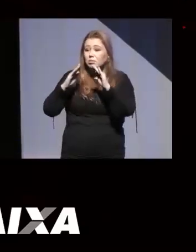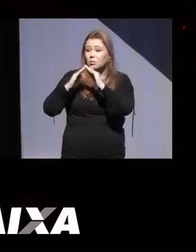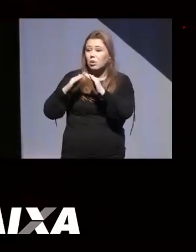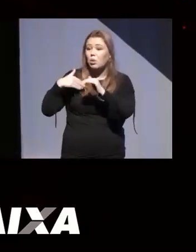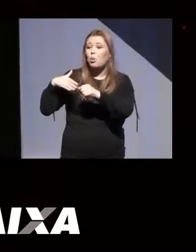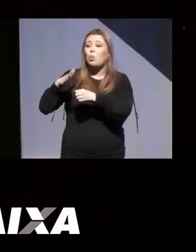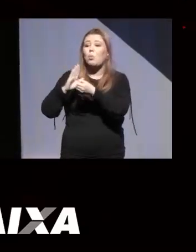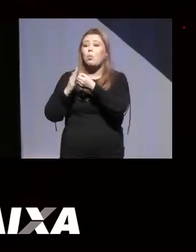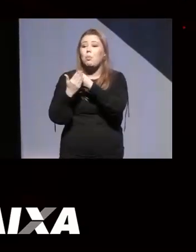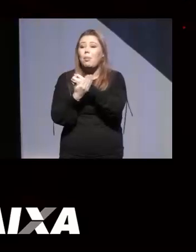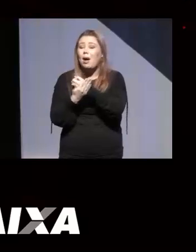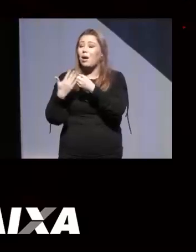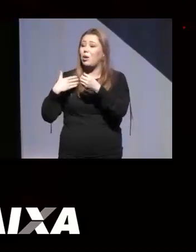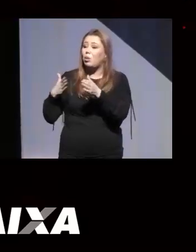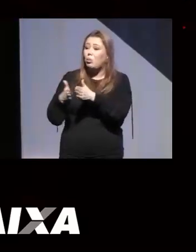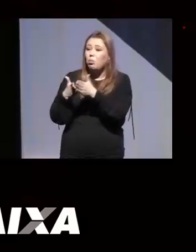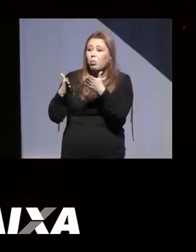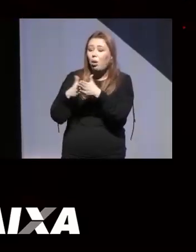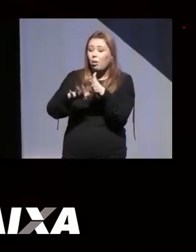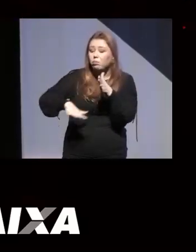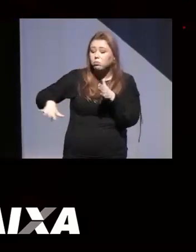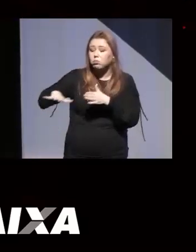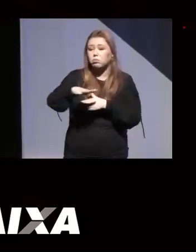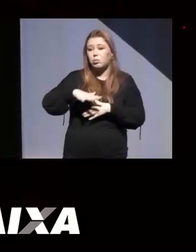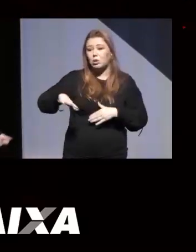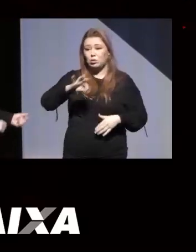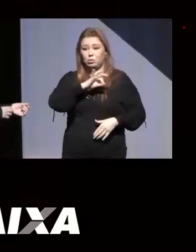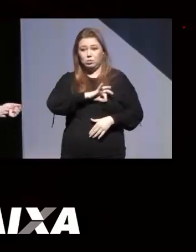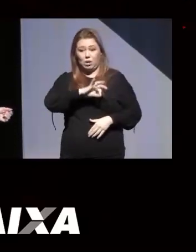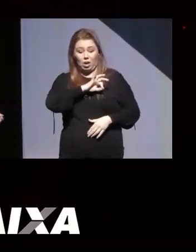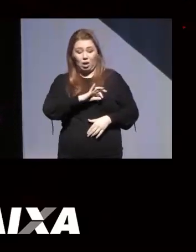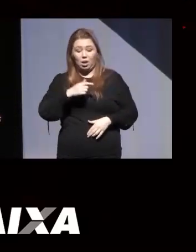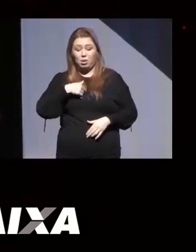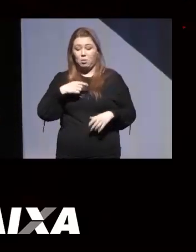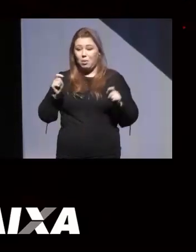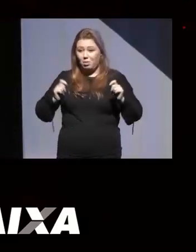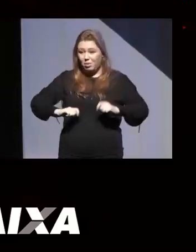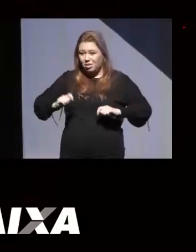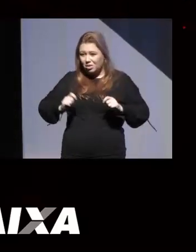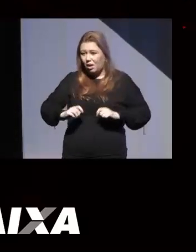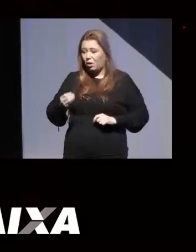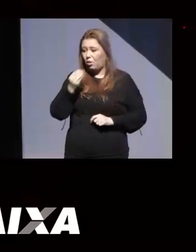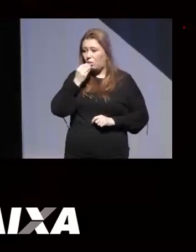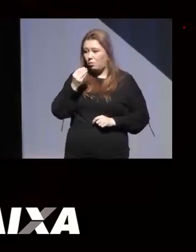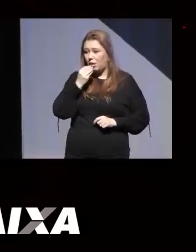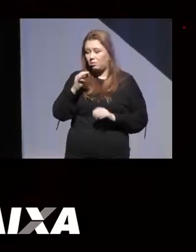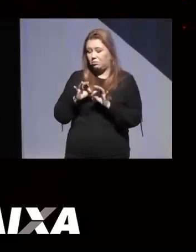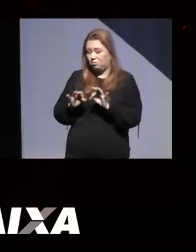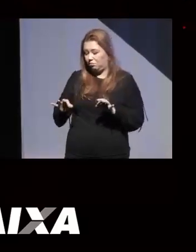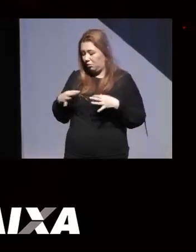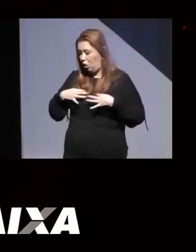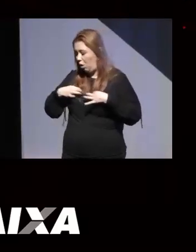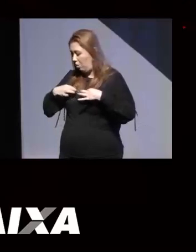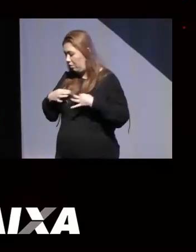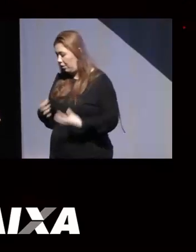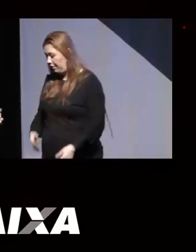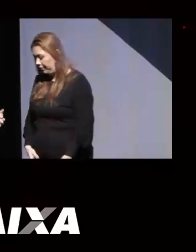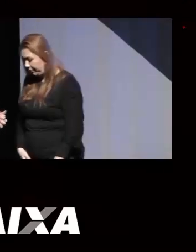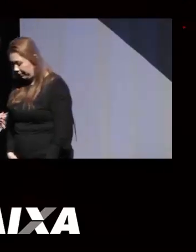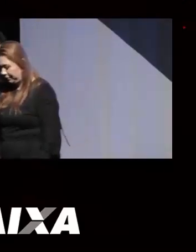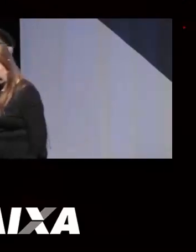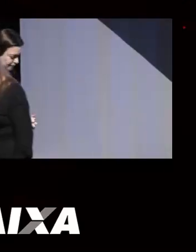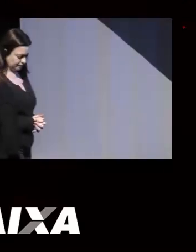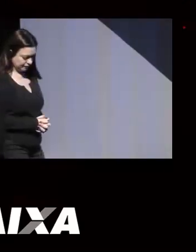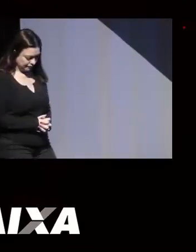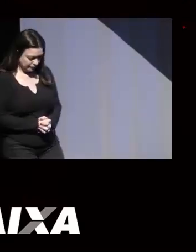localidade pouco valorizada da cidade e um salário que me permita me alimentar, me vestir, etc., eu tenho